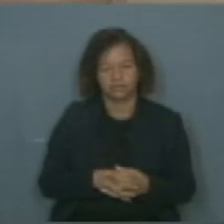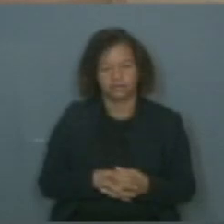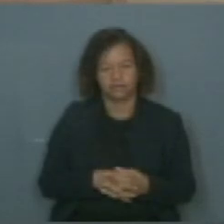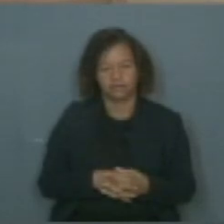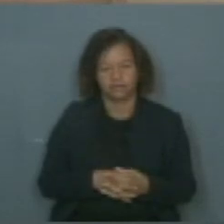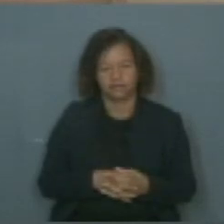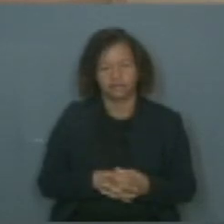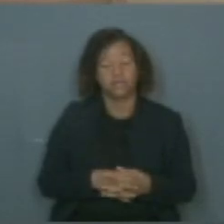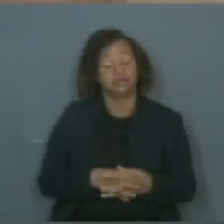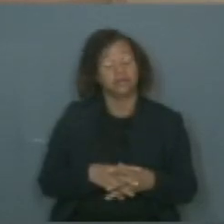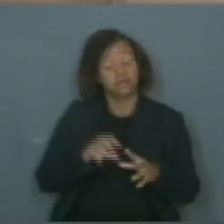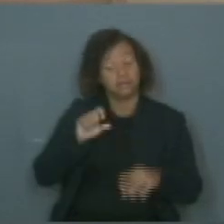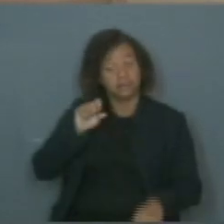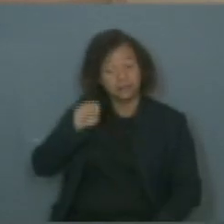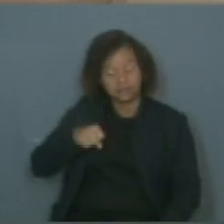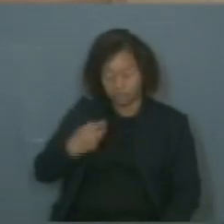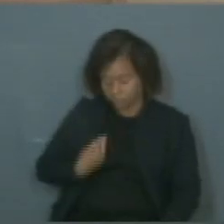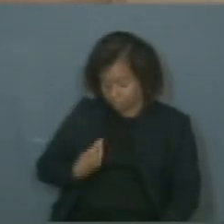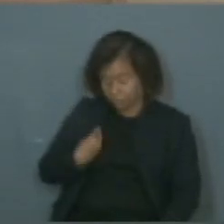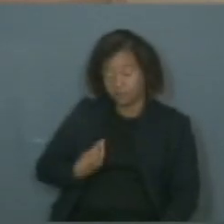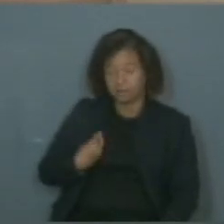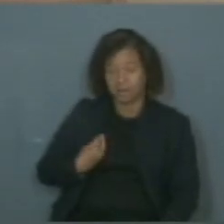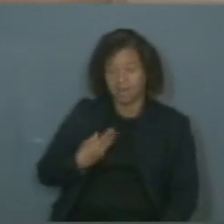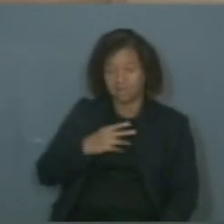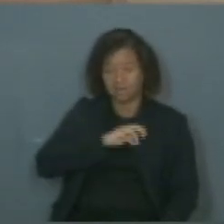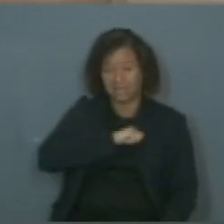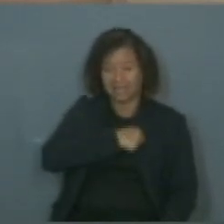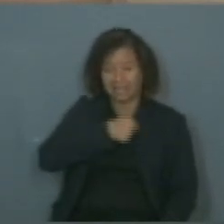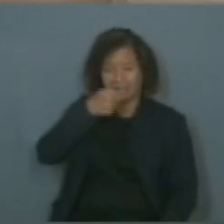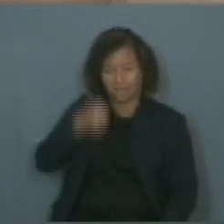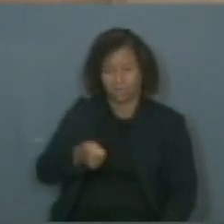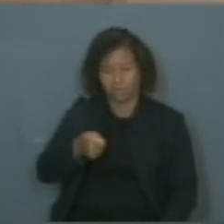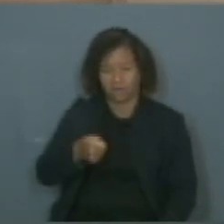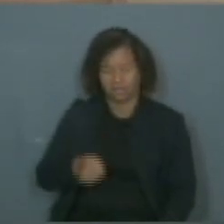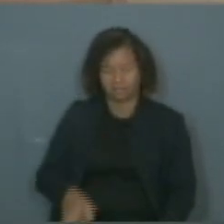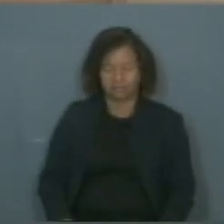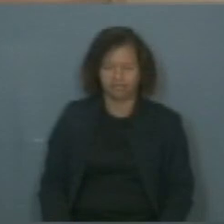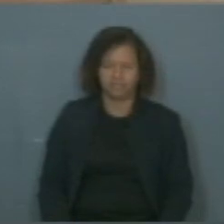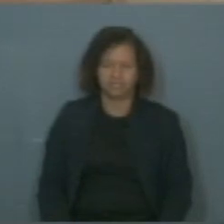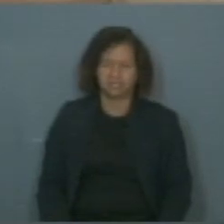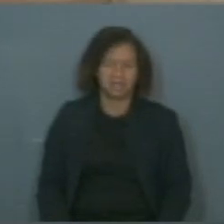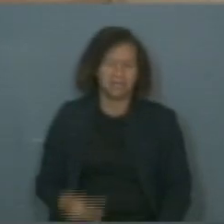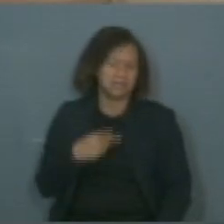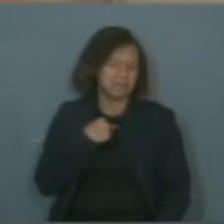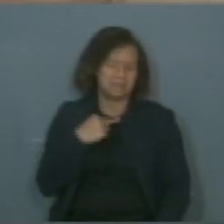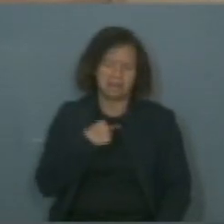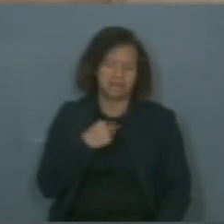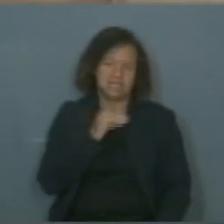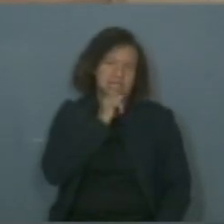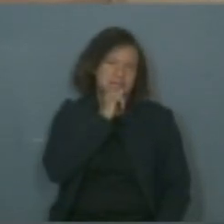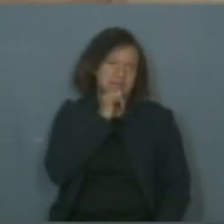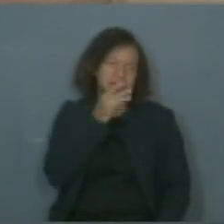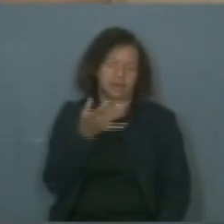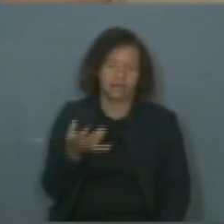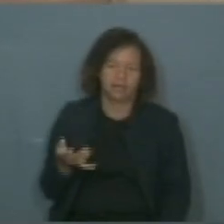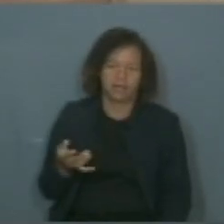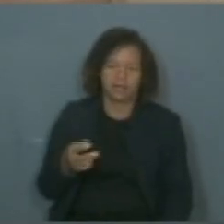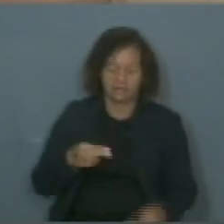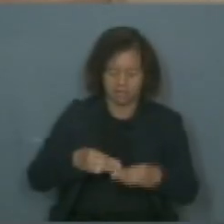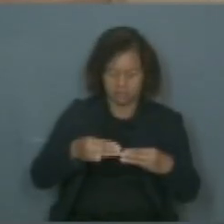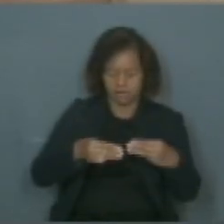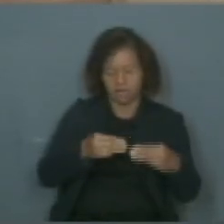E sim, nós vivemos hoje uma ditadura. Uma ditadura em que a gente não pode chegar, por exemplo, e dizer que um